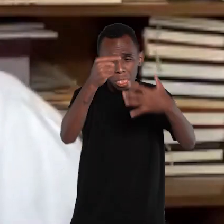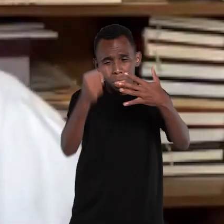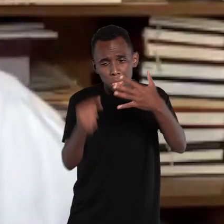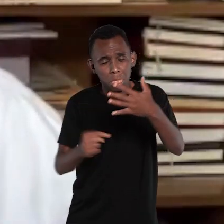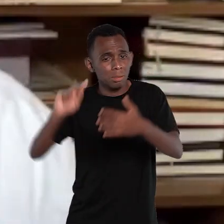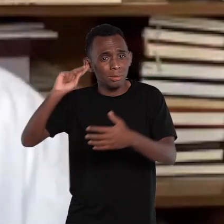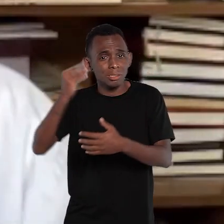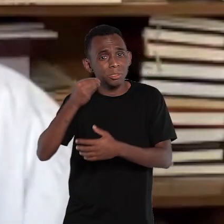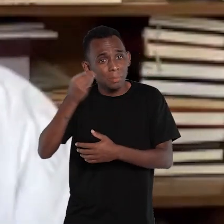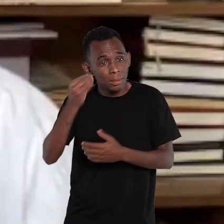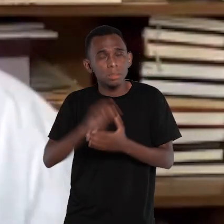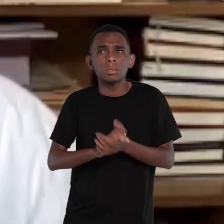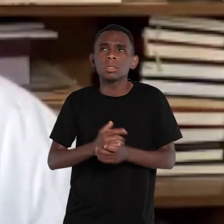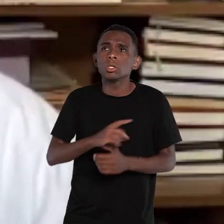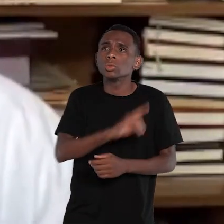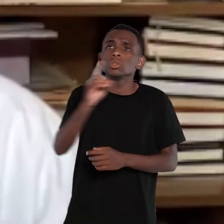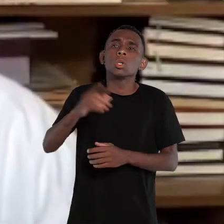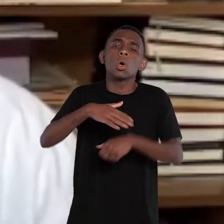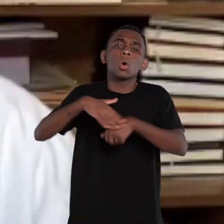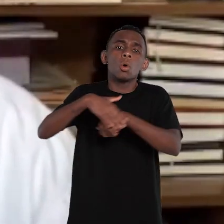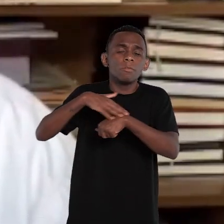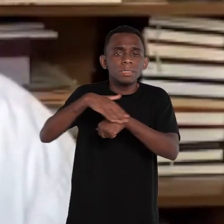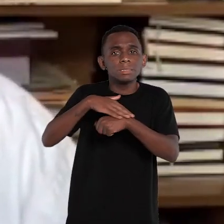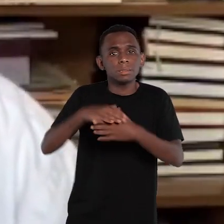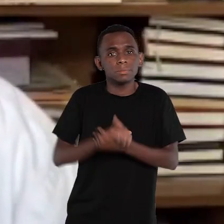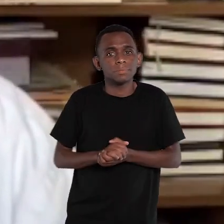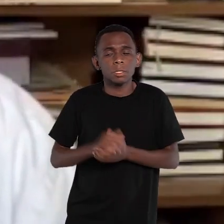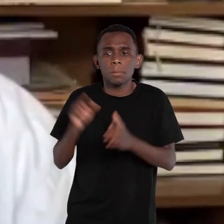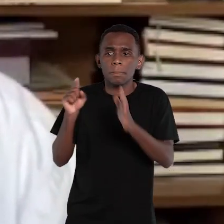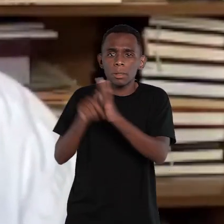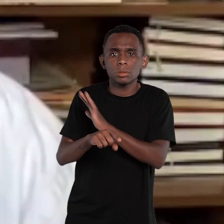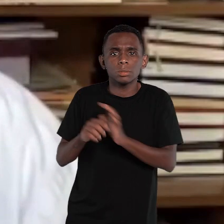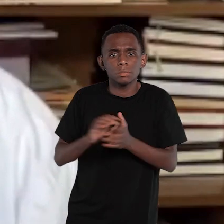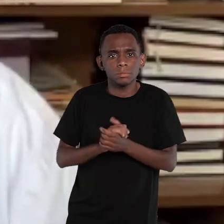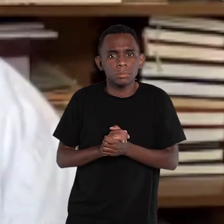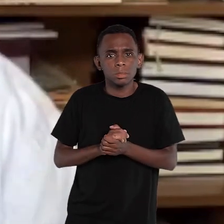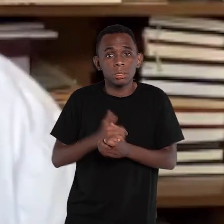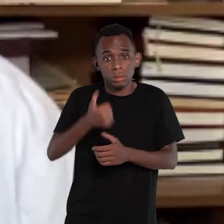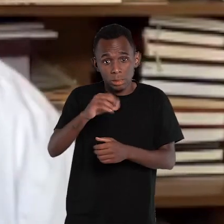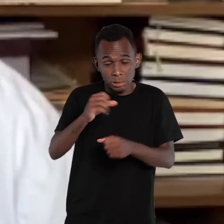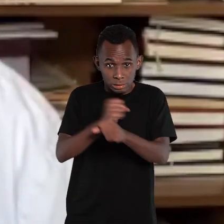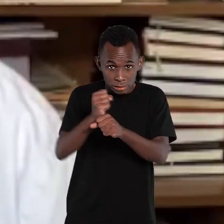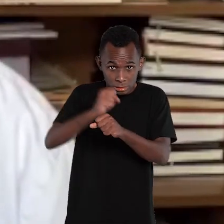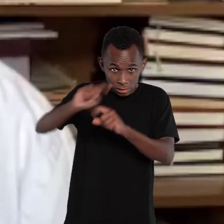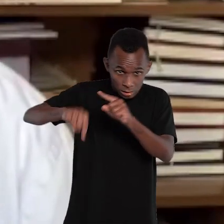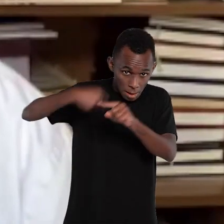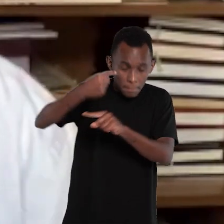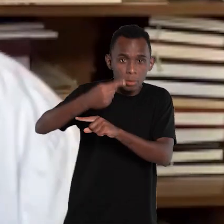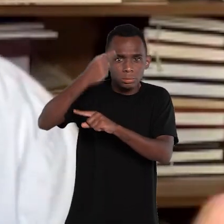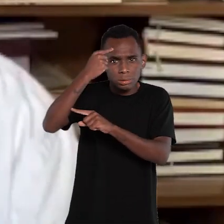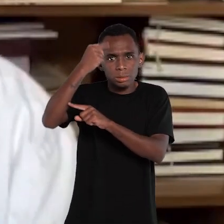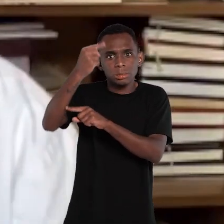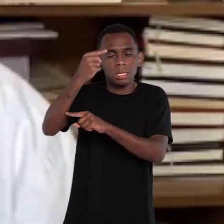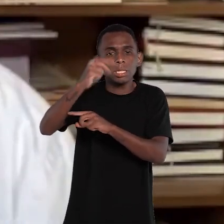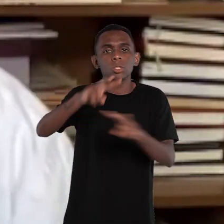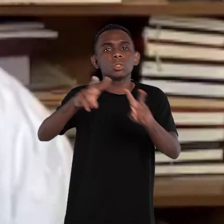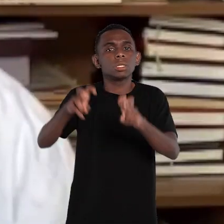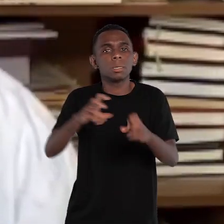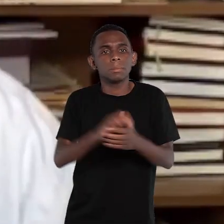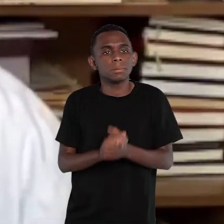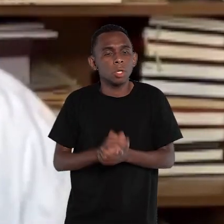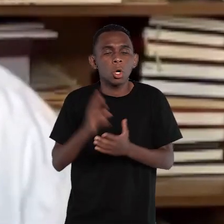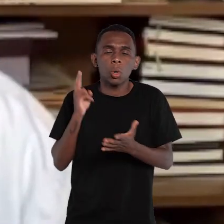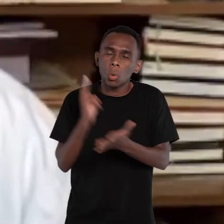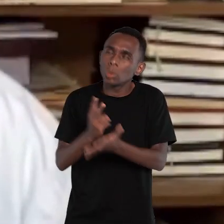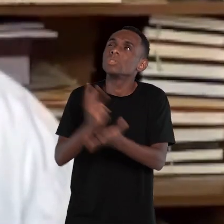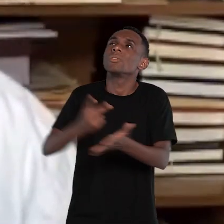daí. E aí, uma vez conversando com o Zé Rubem, eu perguntei para ele: o que é que você acha hoje, 10 anos depois, da ideia desse título? Ele me